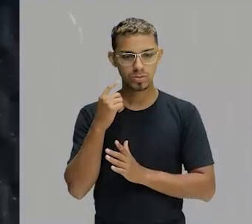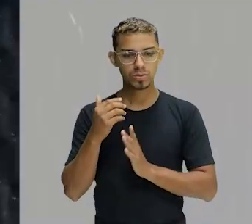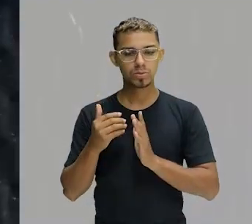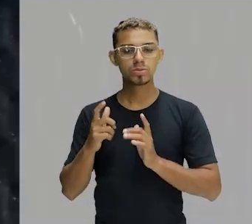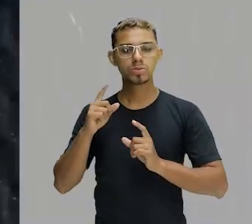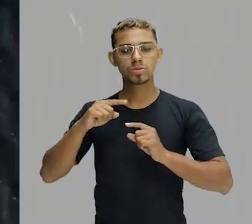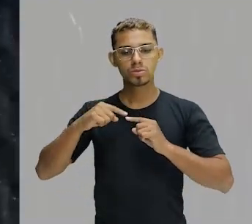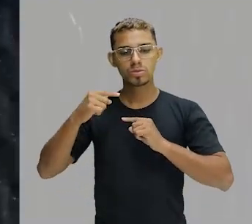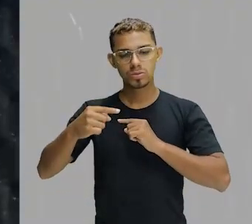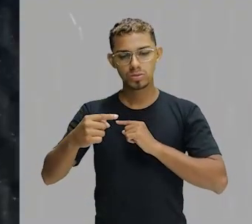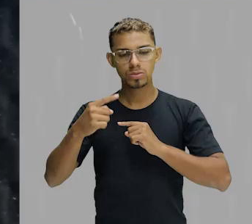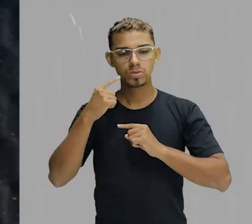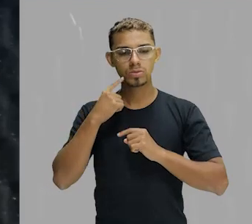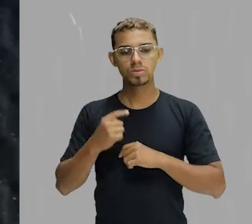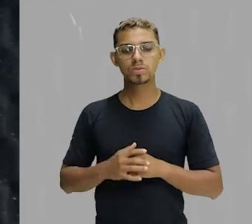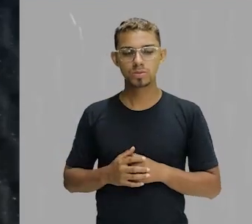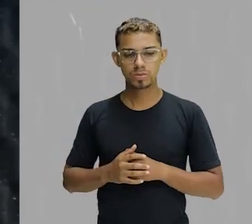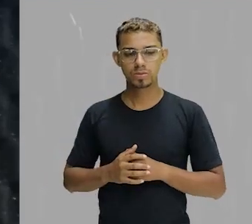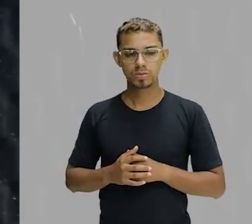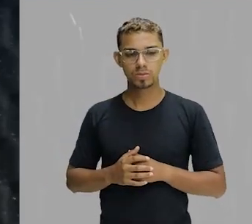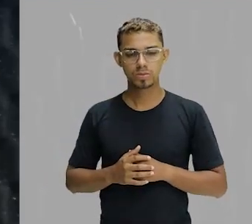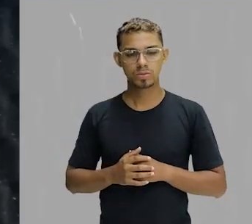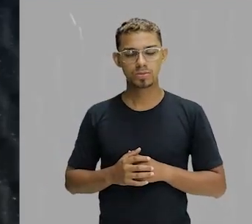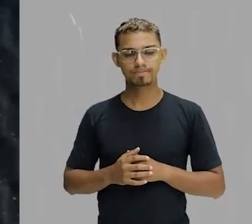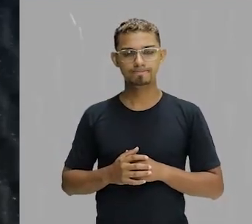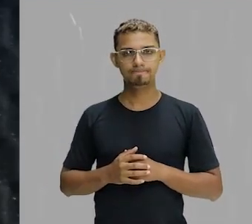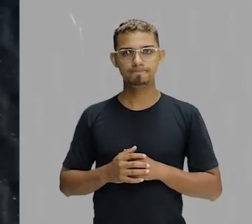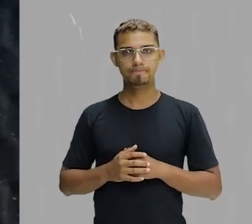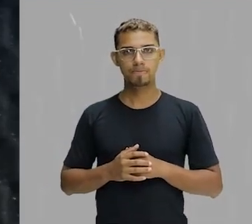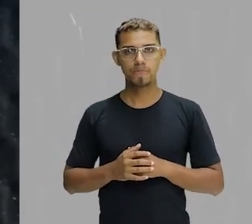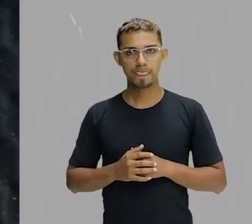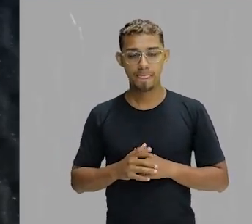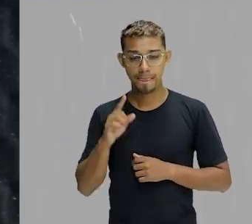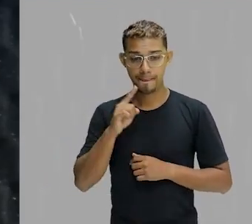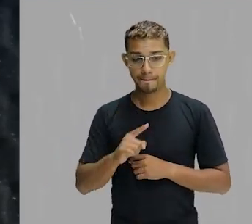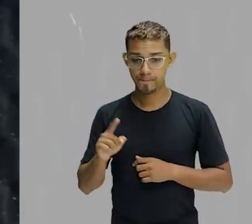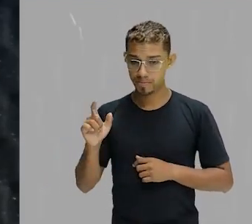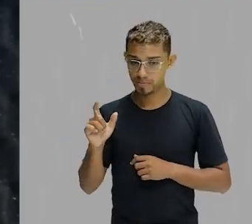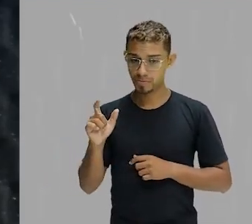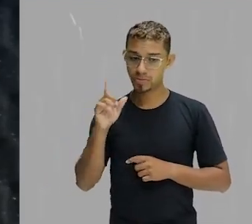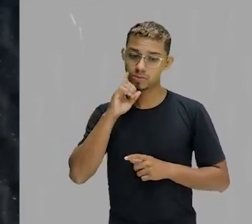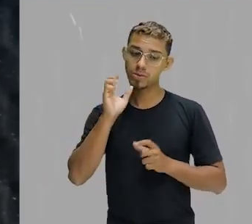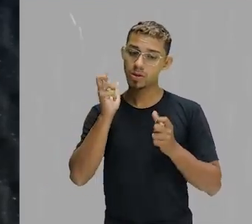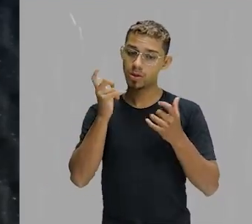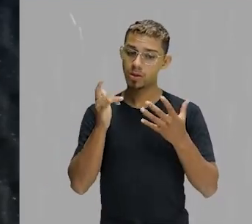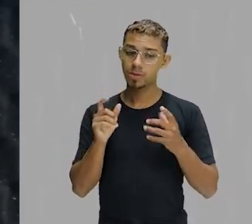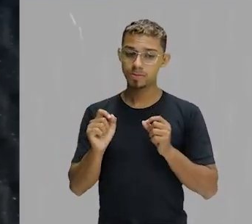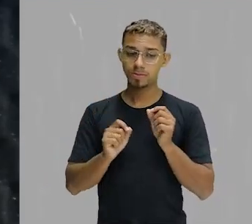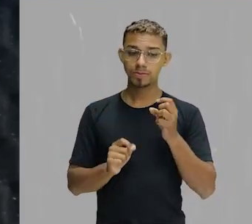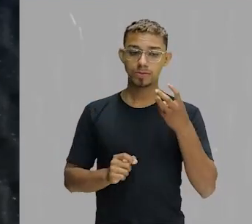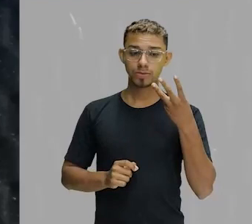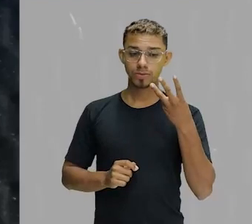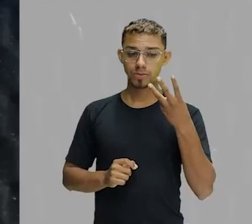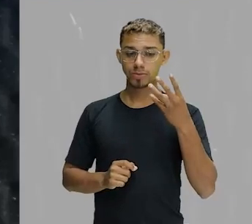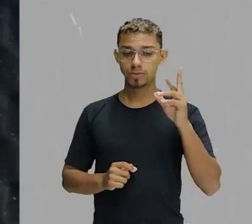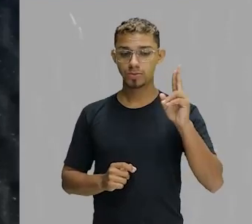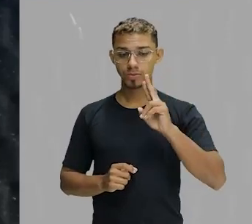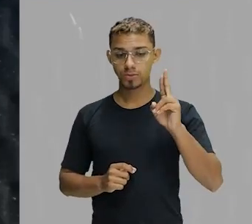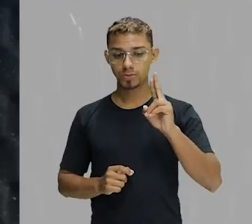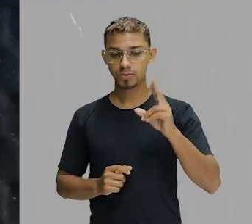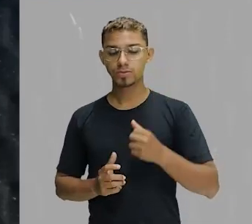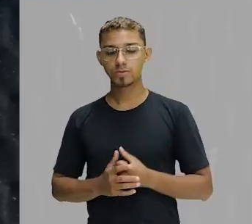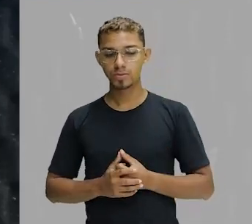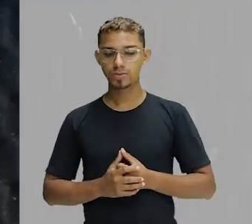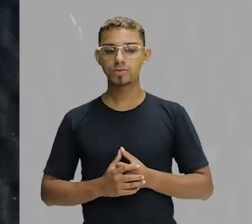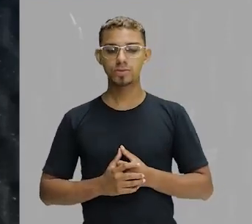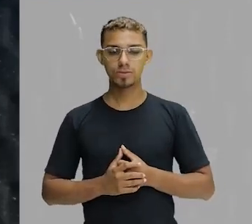inicial que foi colocado lá na caderneta de poupança. Tá? Então, isso corresponde a R$ 3. Renata, como